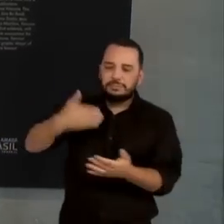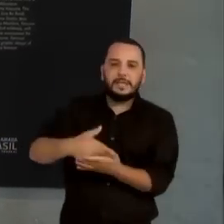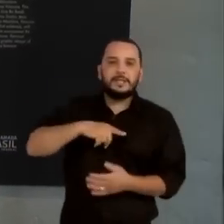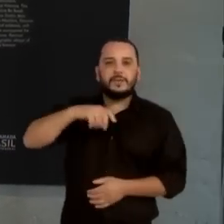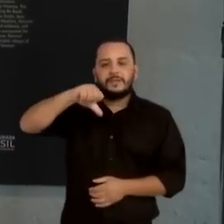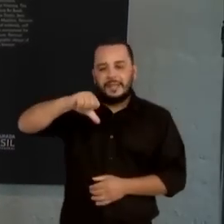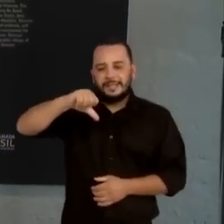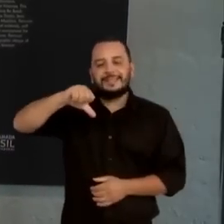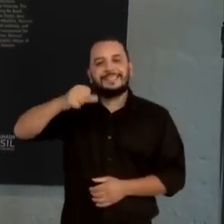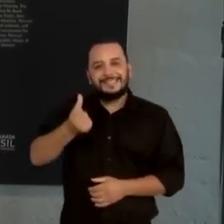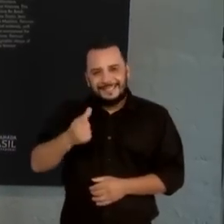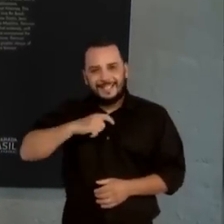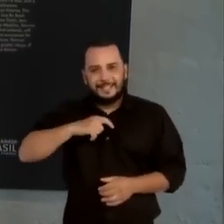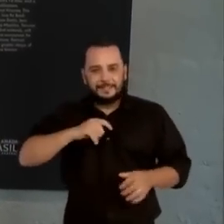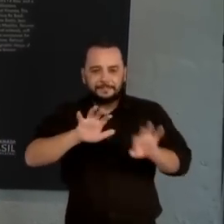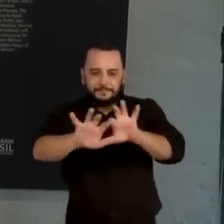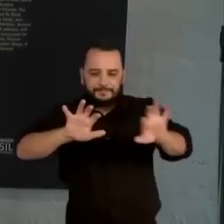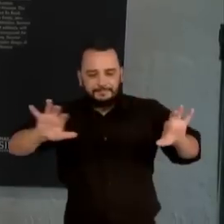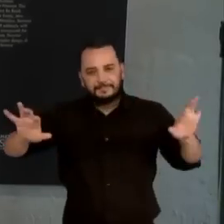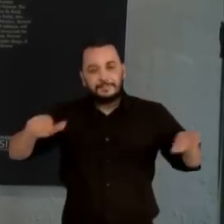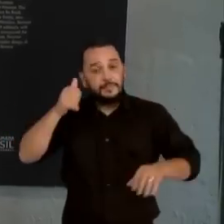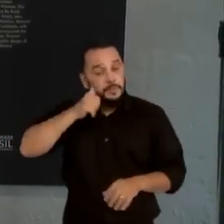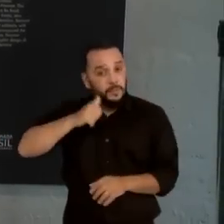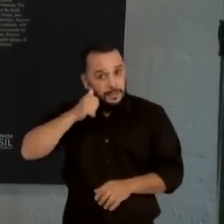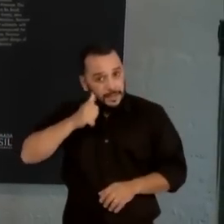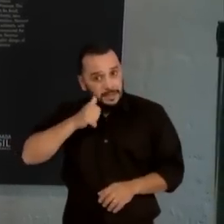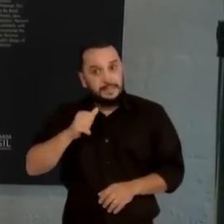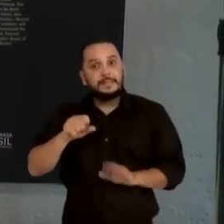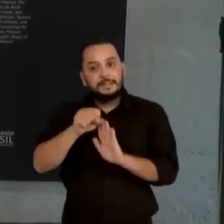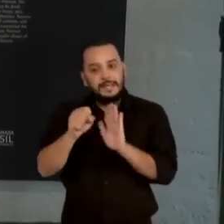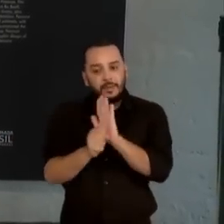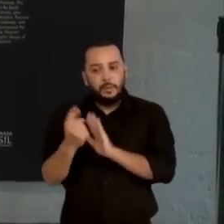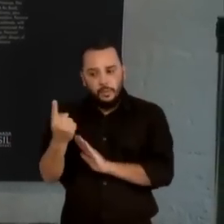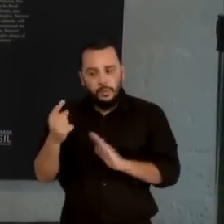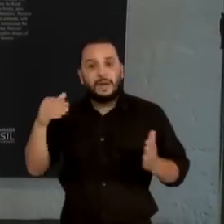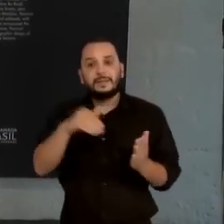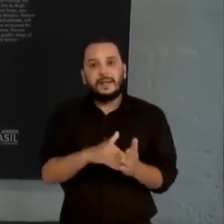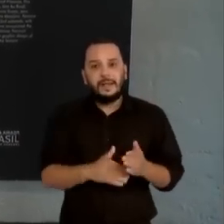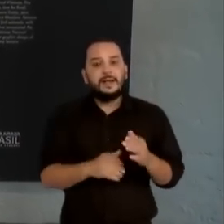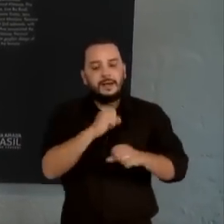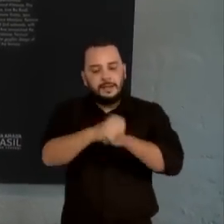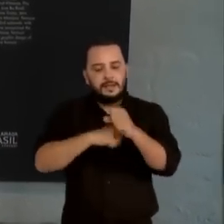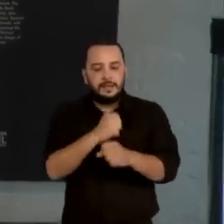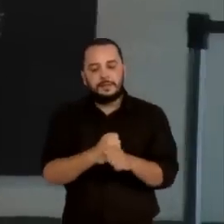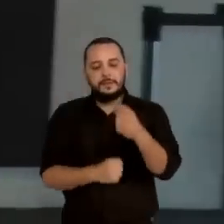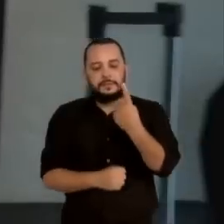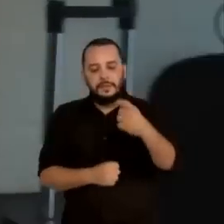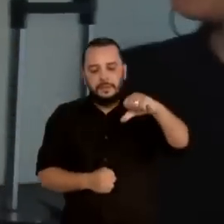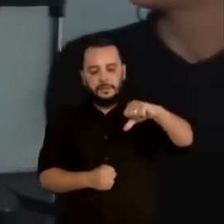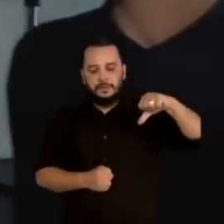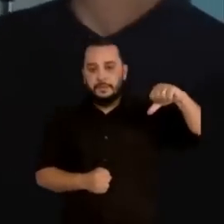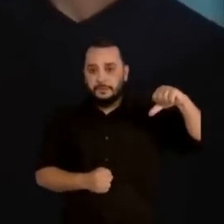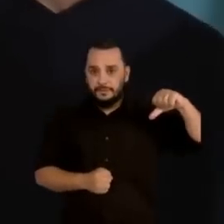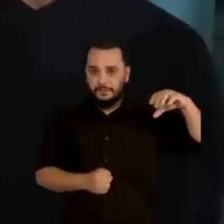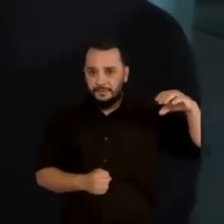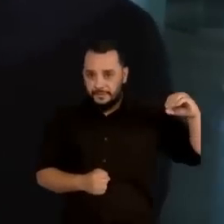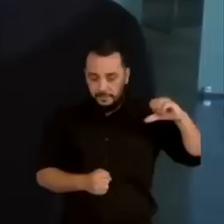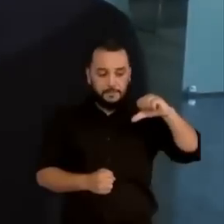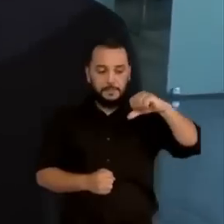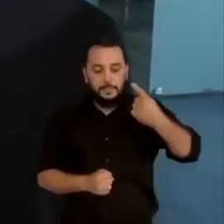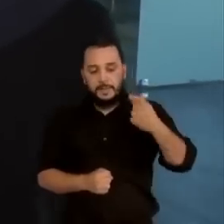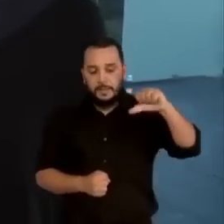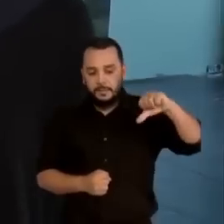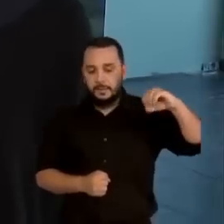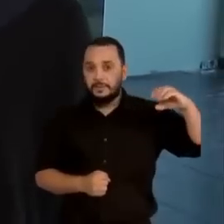foram feitas por mulheres entre o século I e o ano de 1900. Eu converso agora com uma das curadoras da exposição,